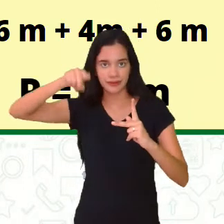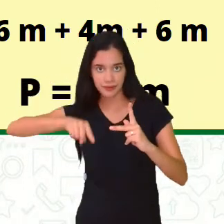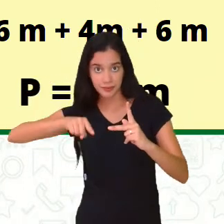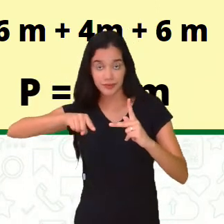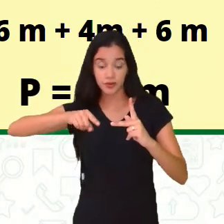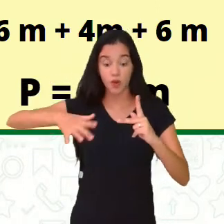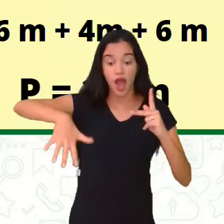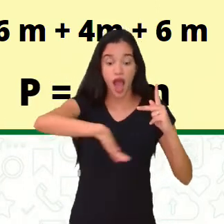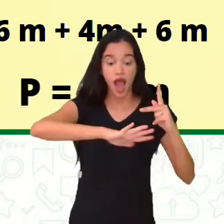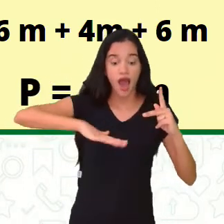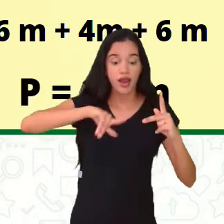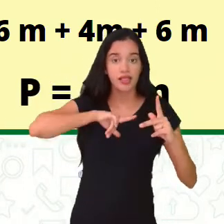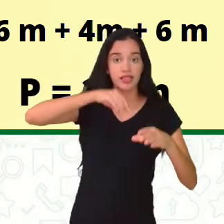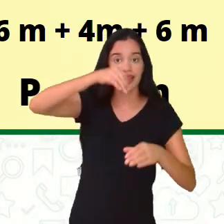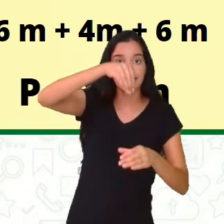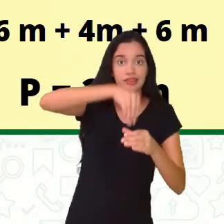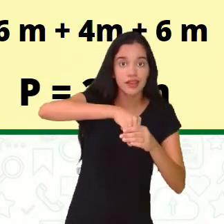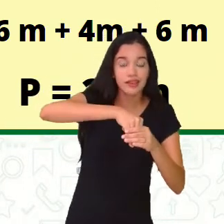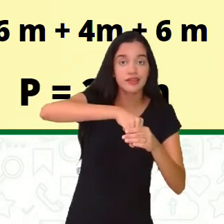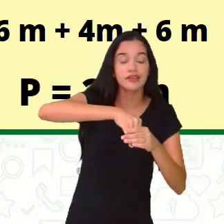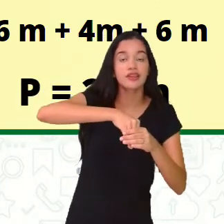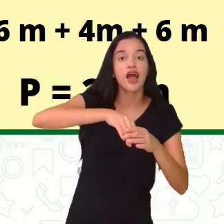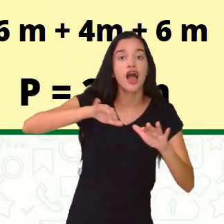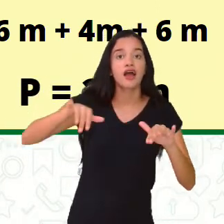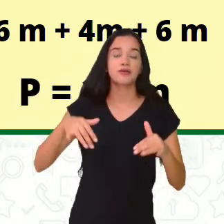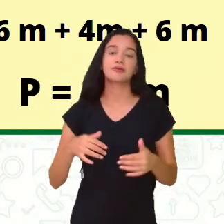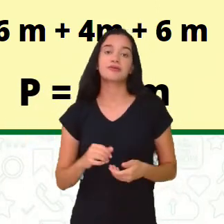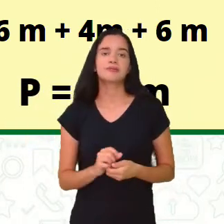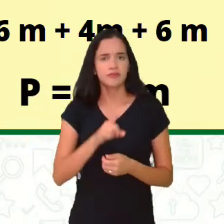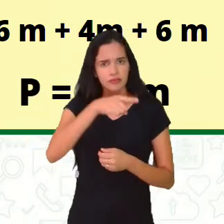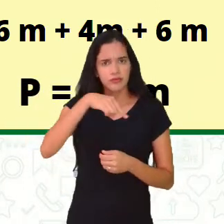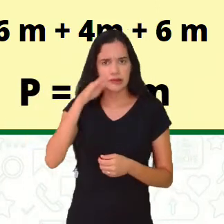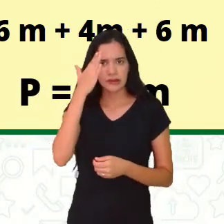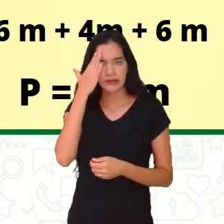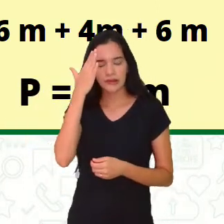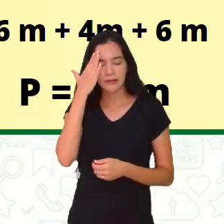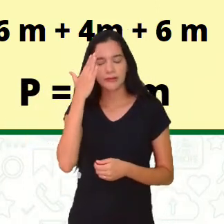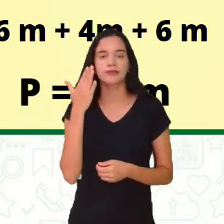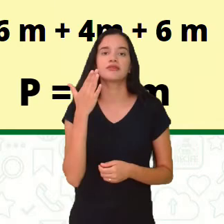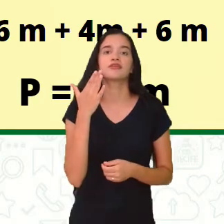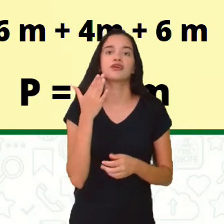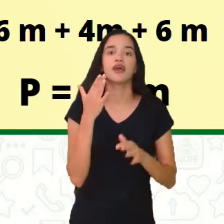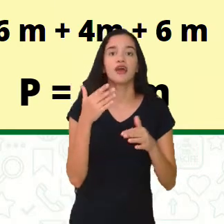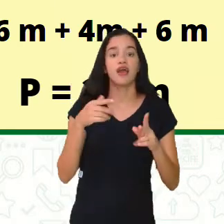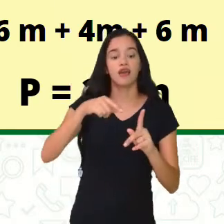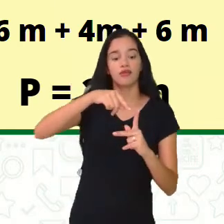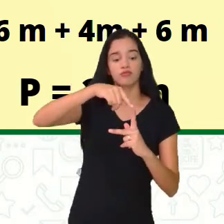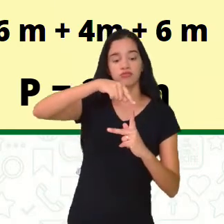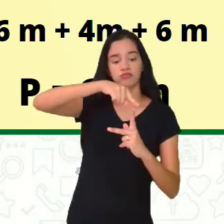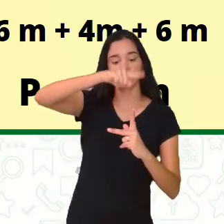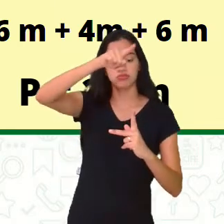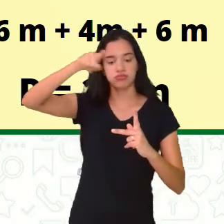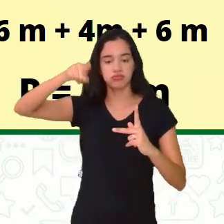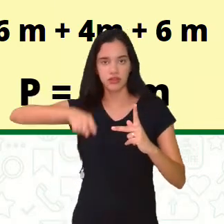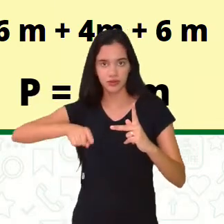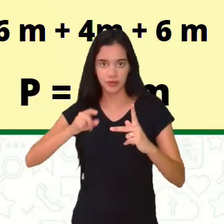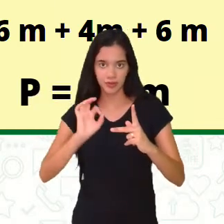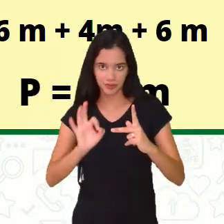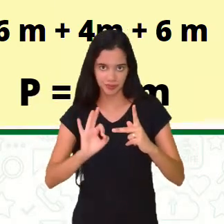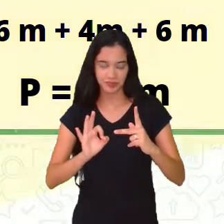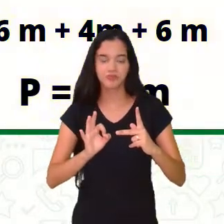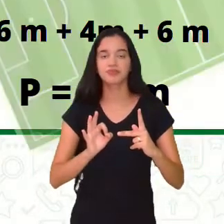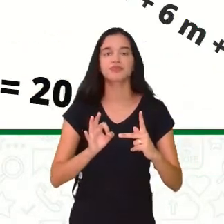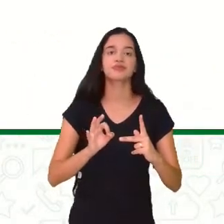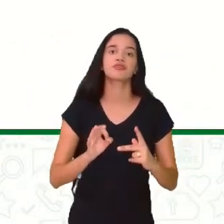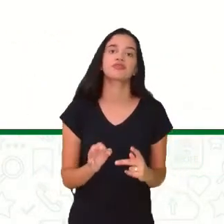dentro. Contorno é o que está ao redor. É o perímetro, tá certo?